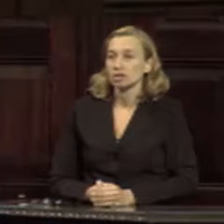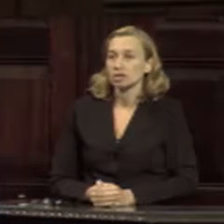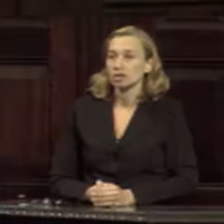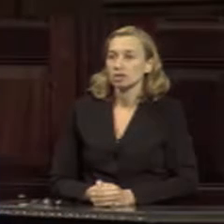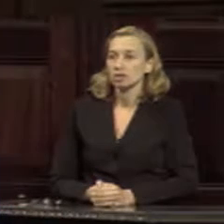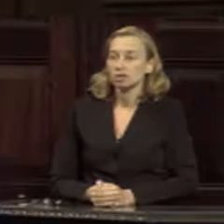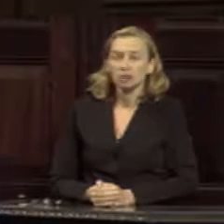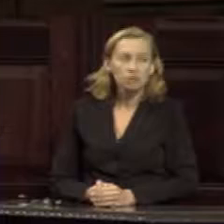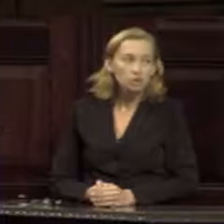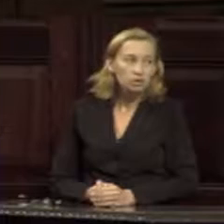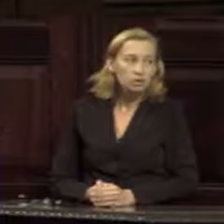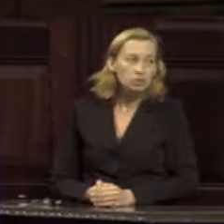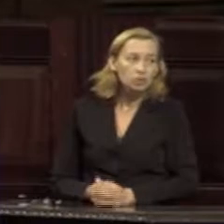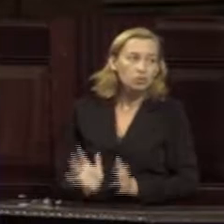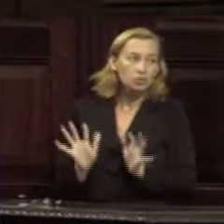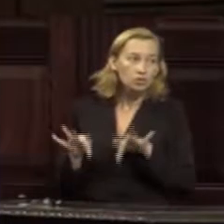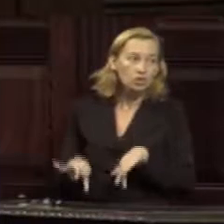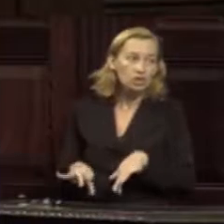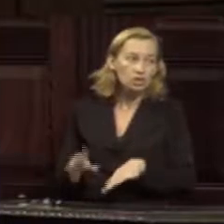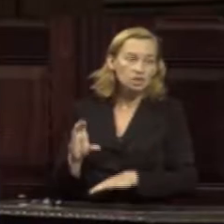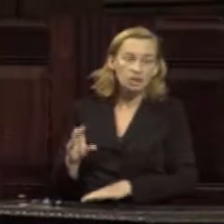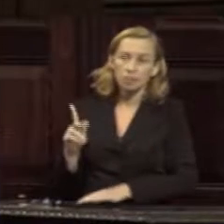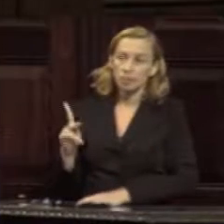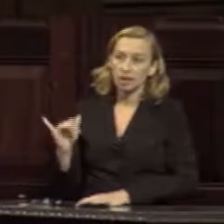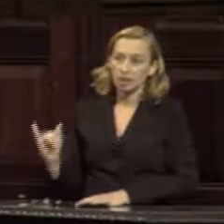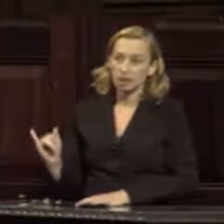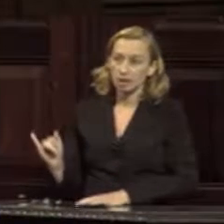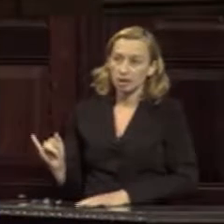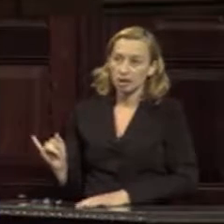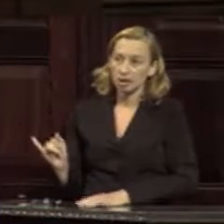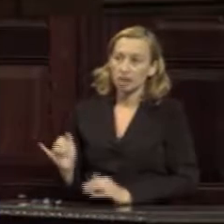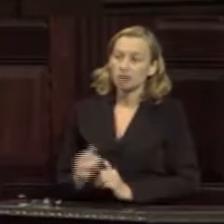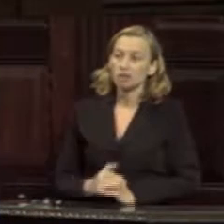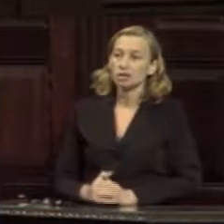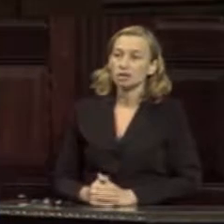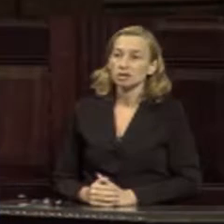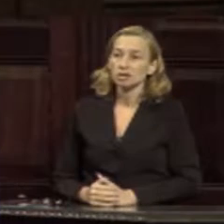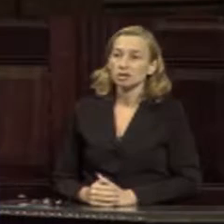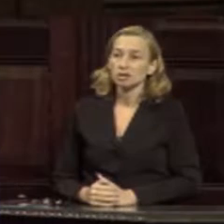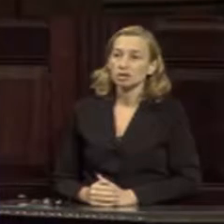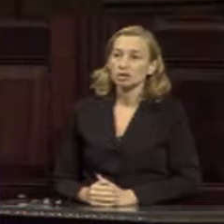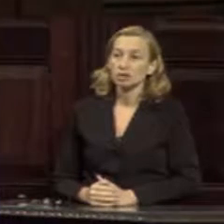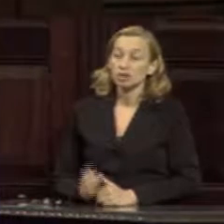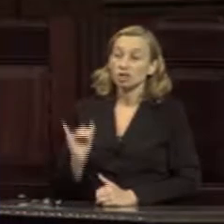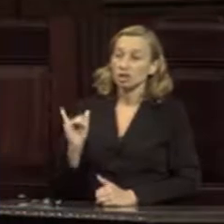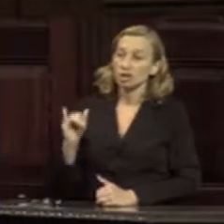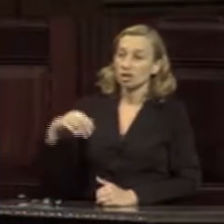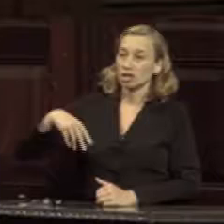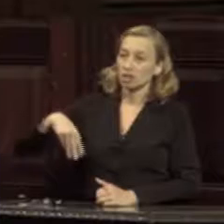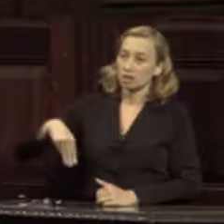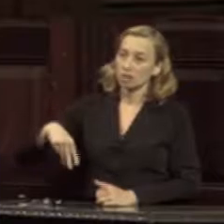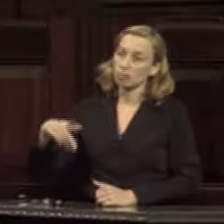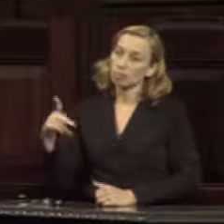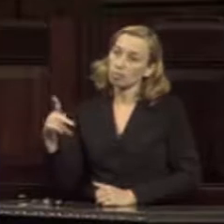CONFINS, IPI, impostos próprios da União, esses impostos